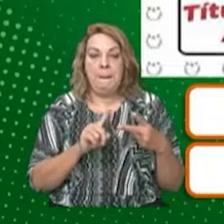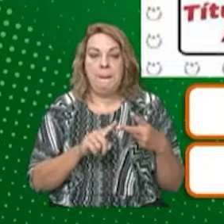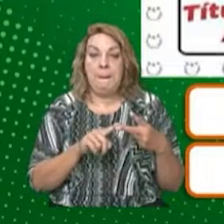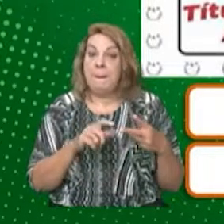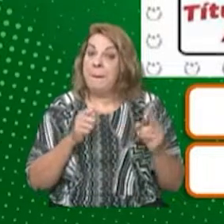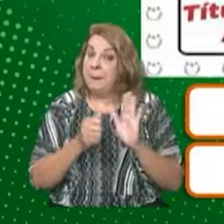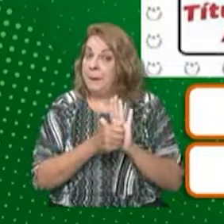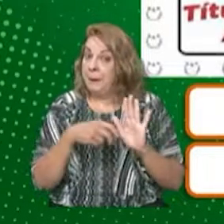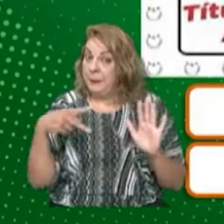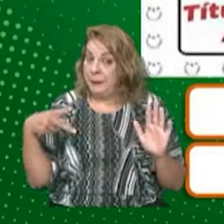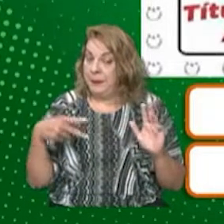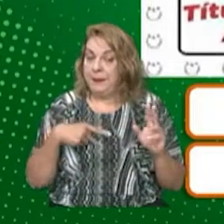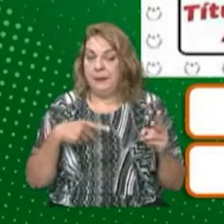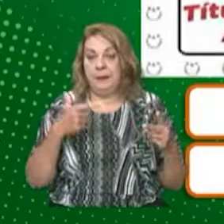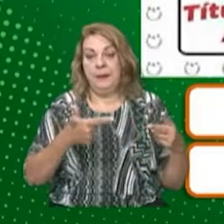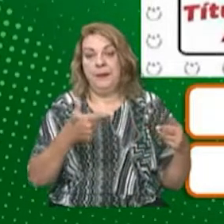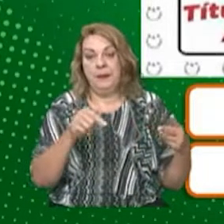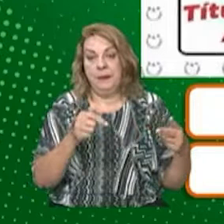pelo aplicativo